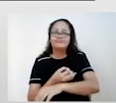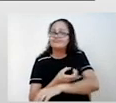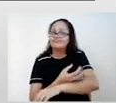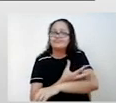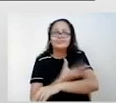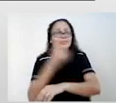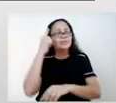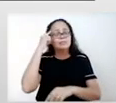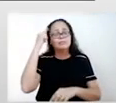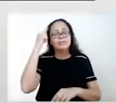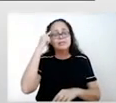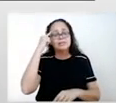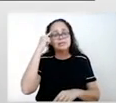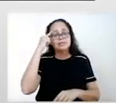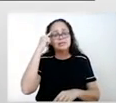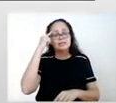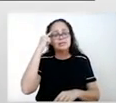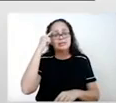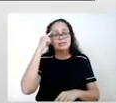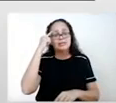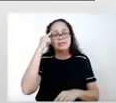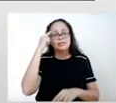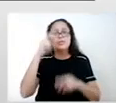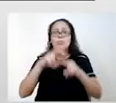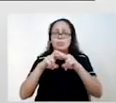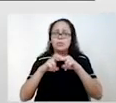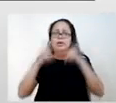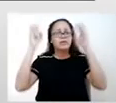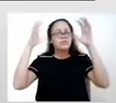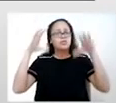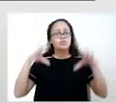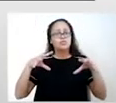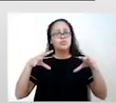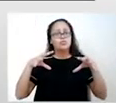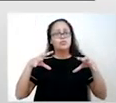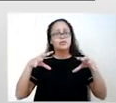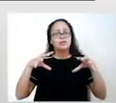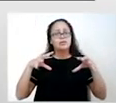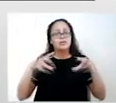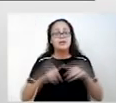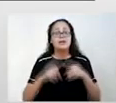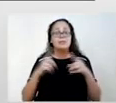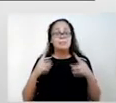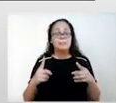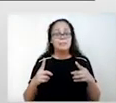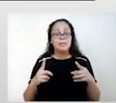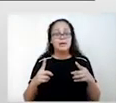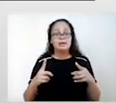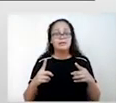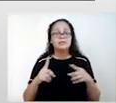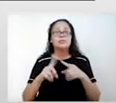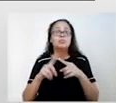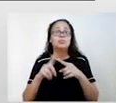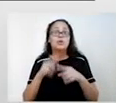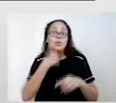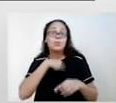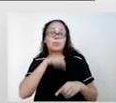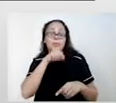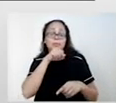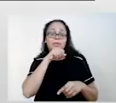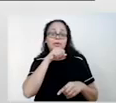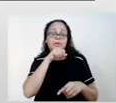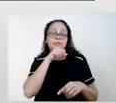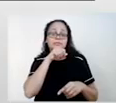emocionada pensando, né, por causa da chuva, que ela quer ver a chuva, mas porque isso pode estar relacionado com o pai. Olhem